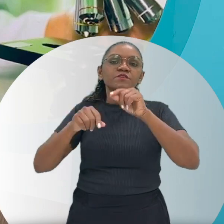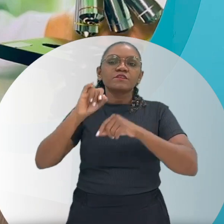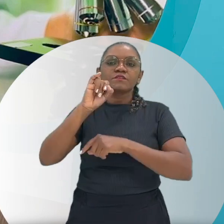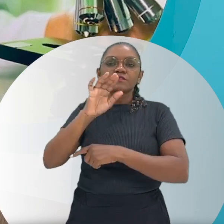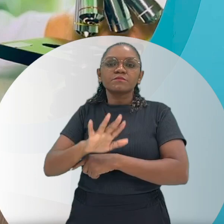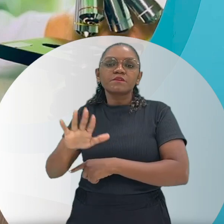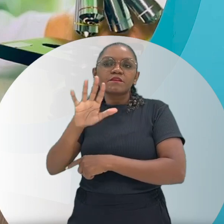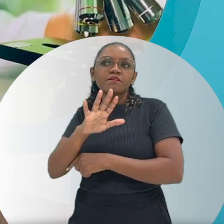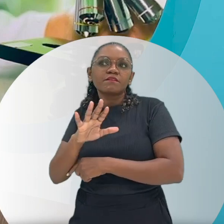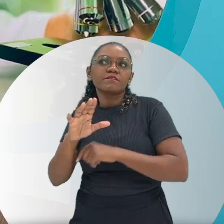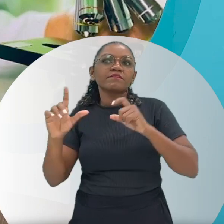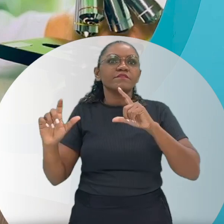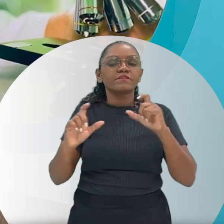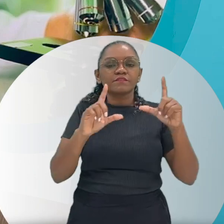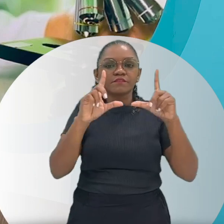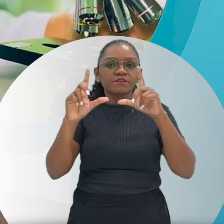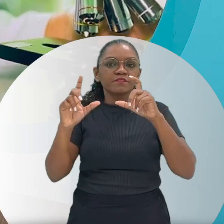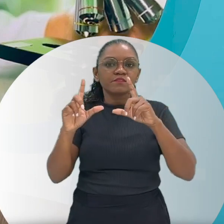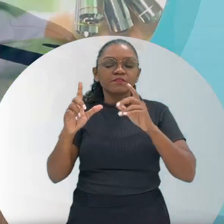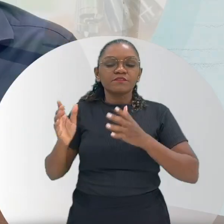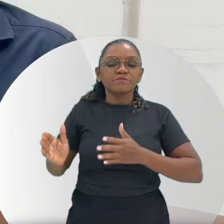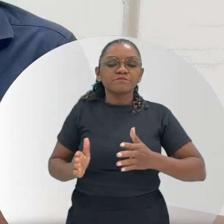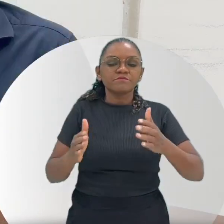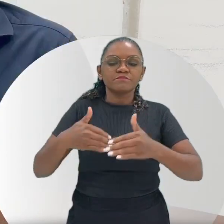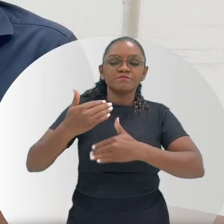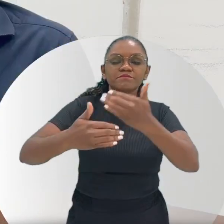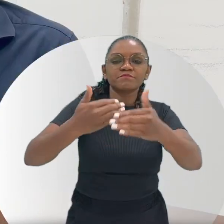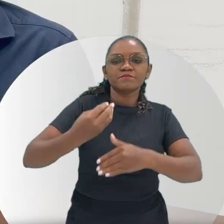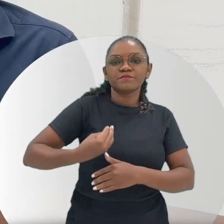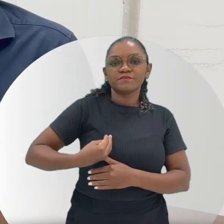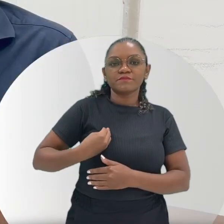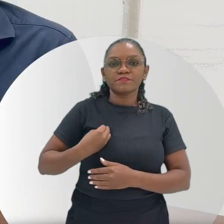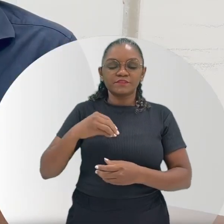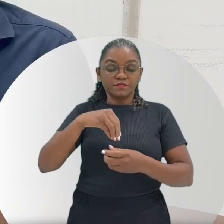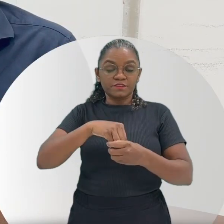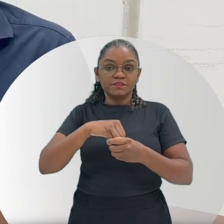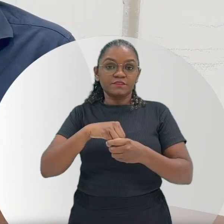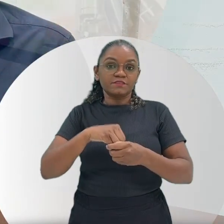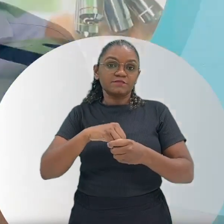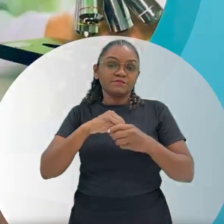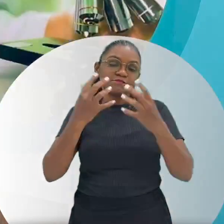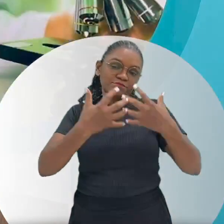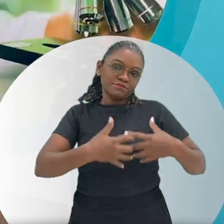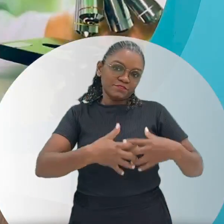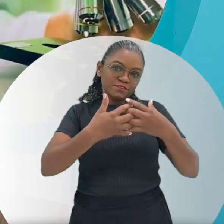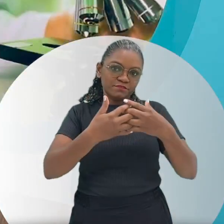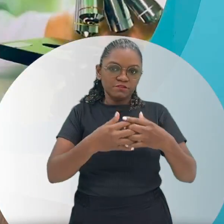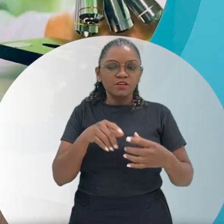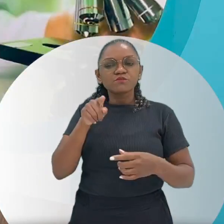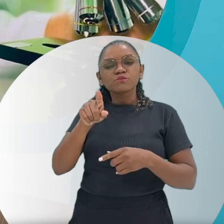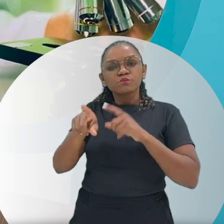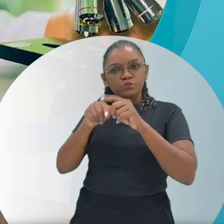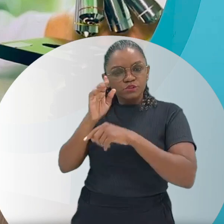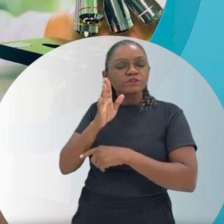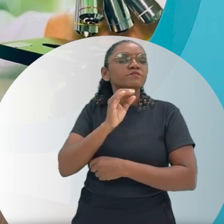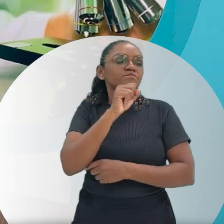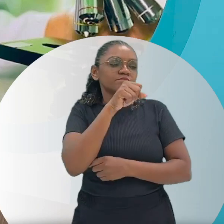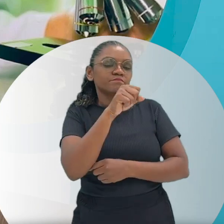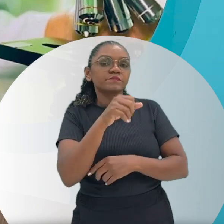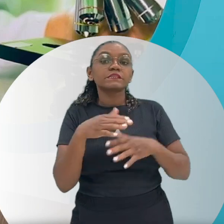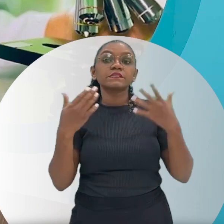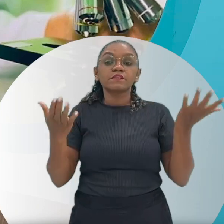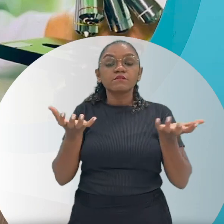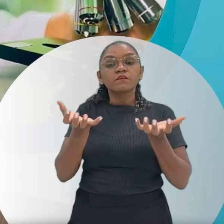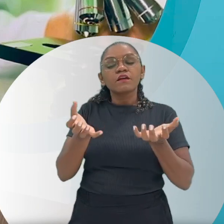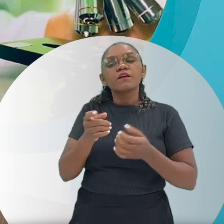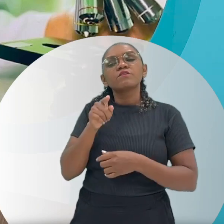trajetória profissional dentro do Instituto Federal de Rondônia. A gente pediu para você selecionou acho que 2 imagens, Sim. Né? E eu queria que